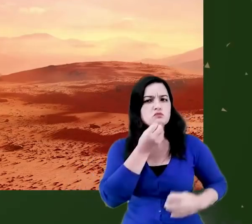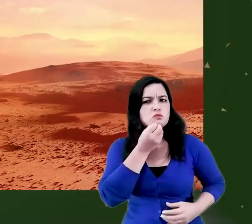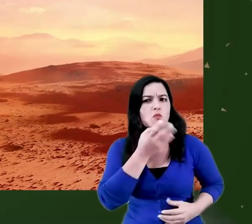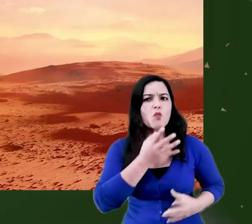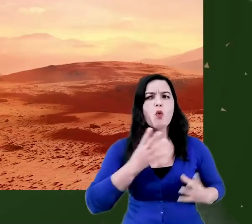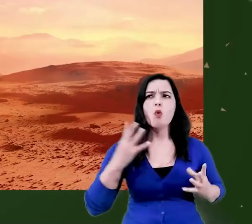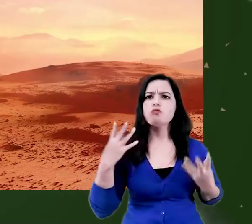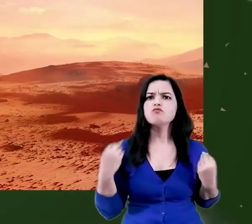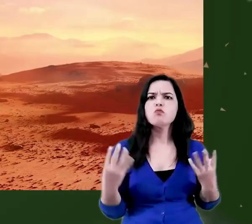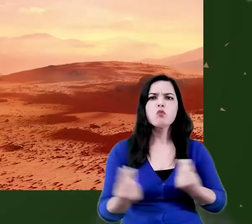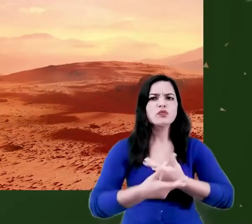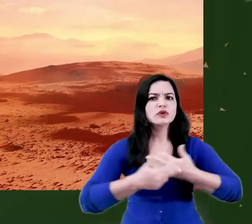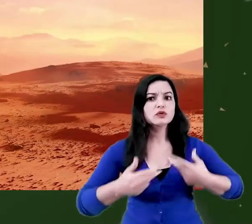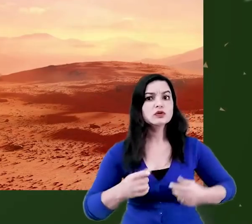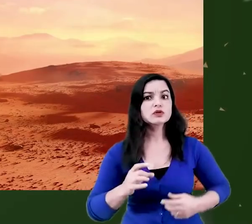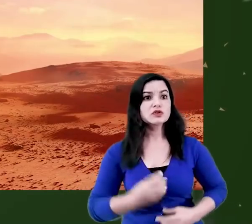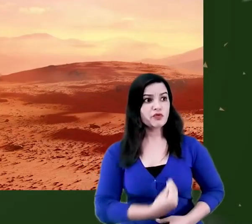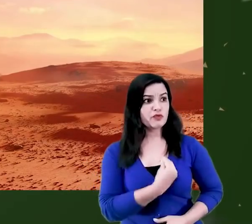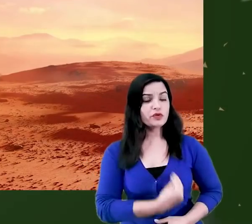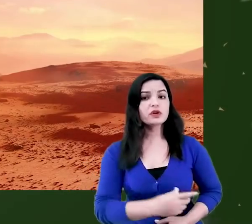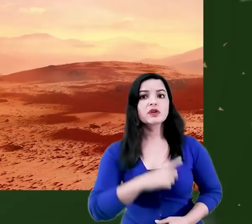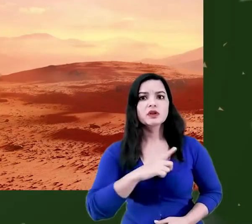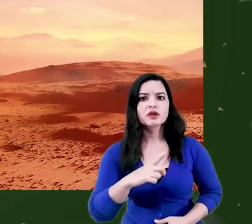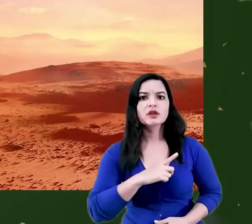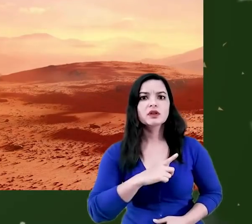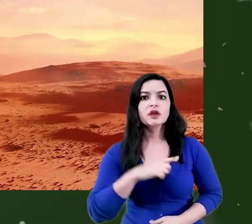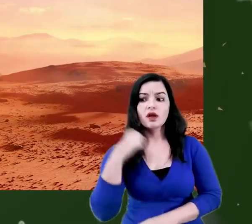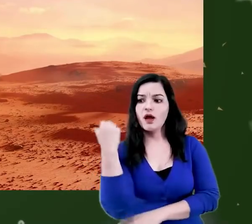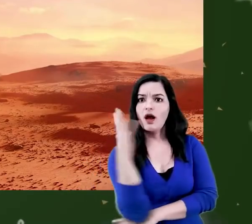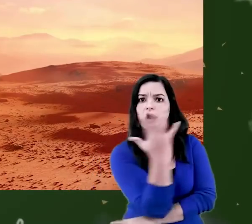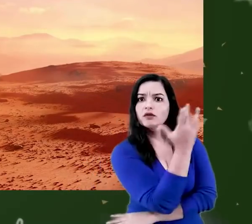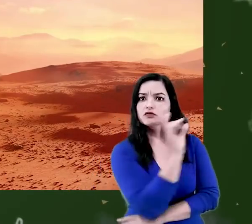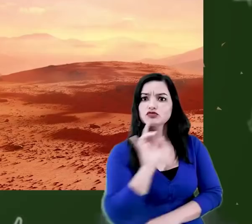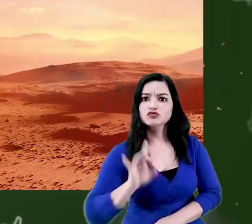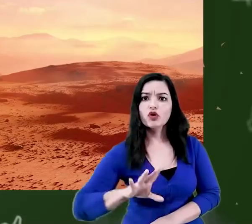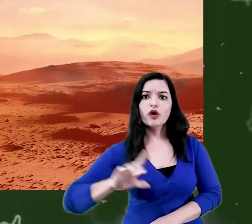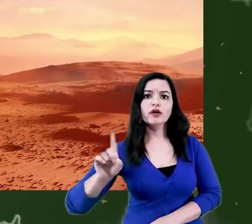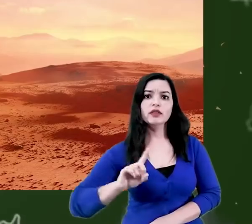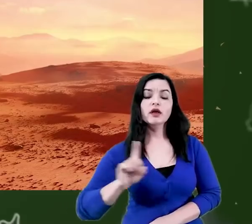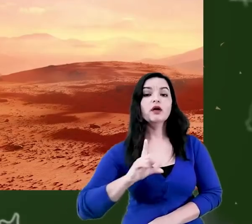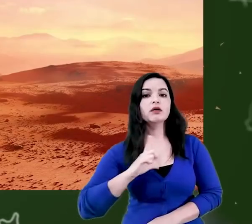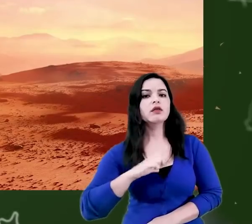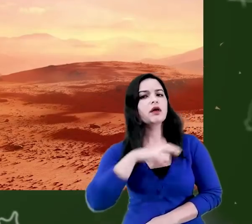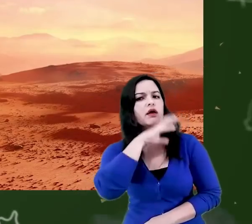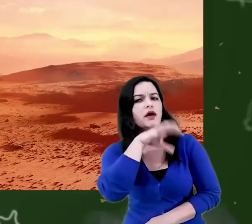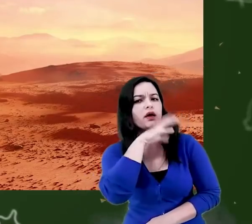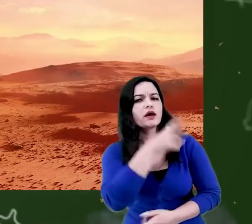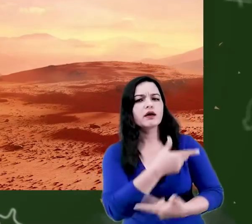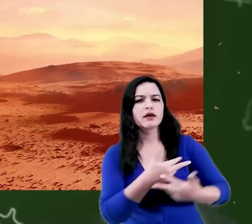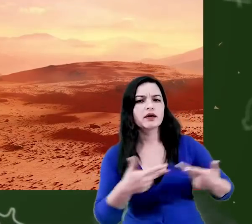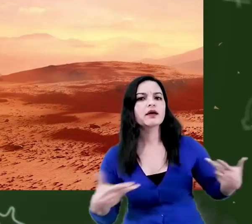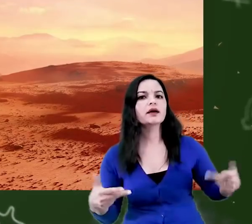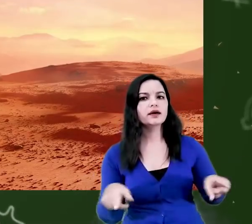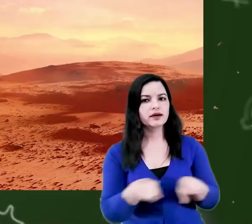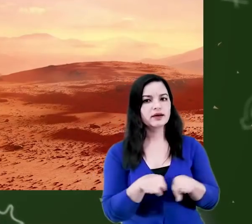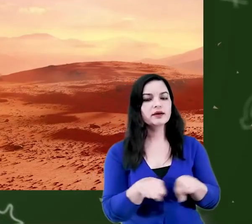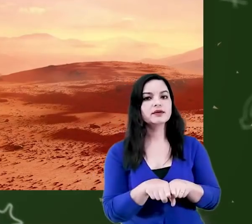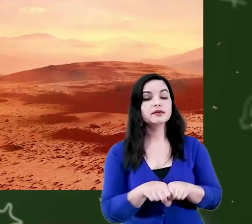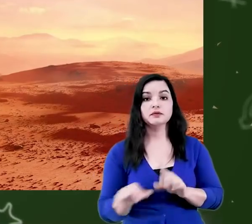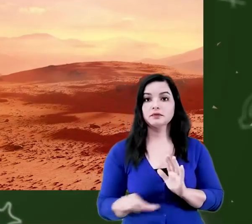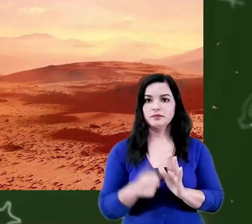apenas pela presença das árvores. Existem muitos seres vivos que vivem nesses ambientes. Então, é a primeira